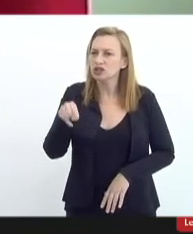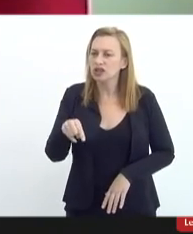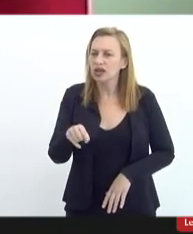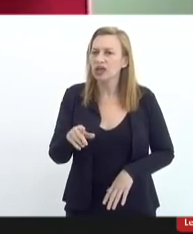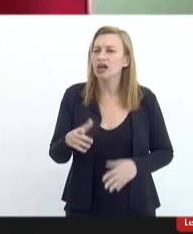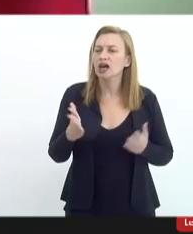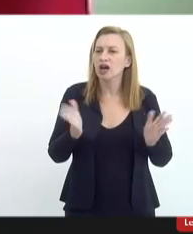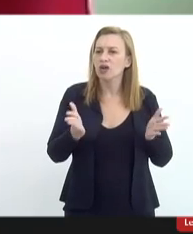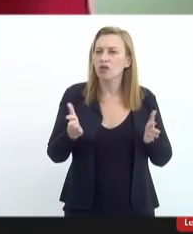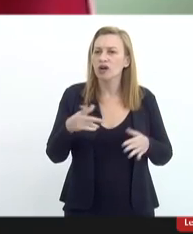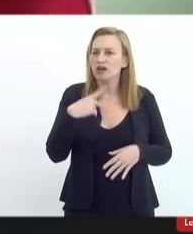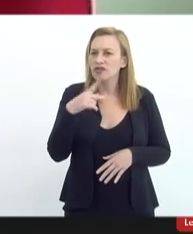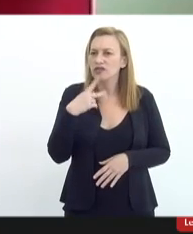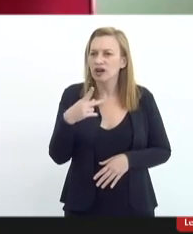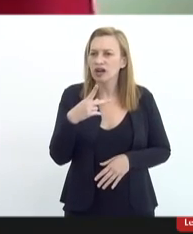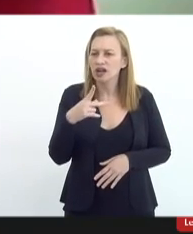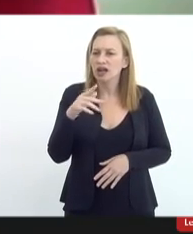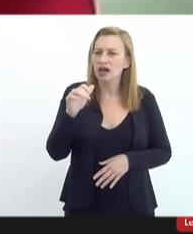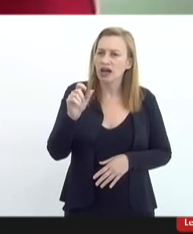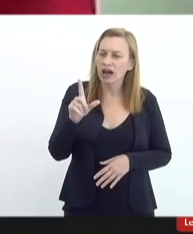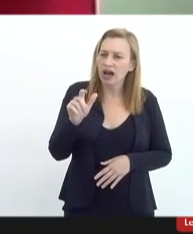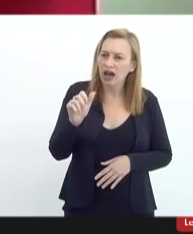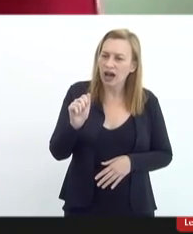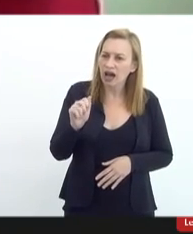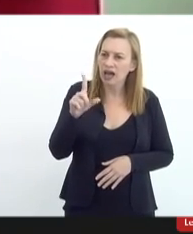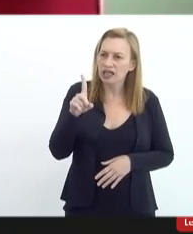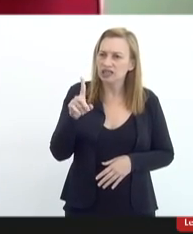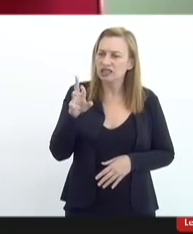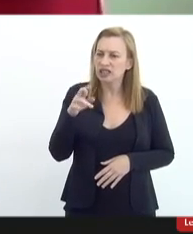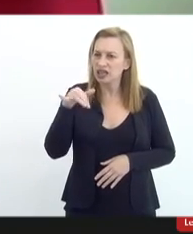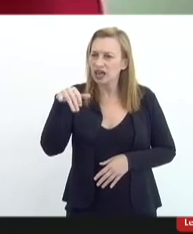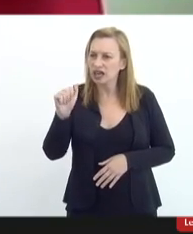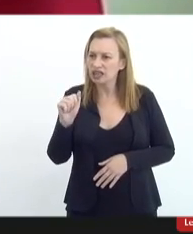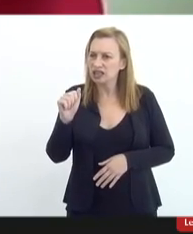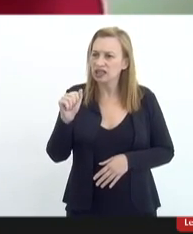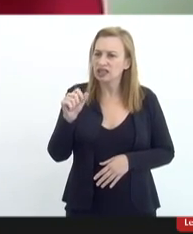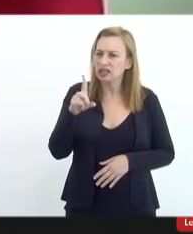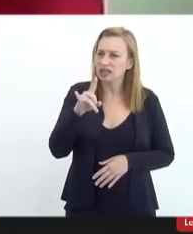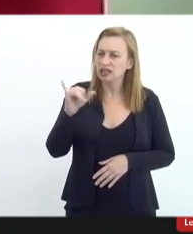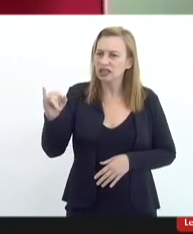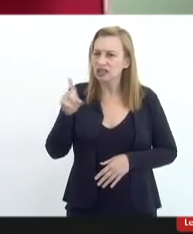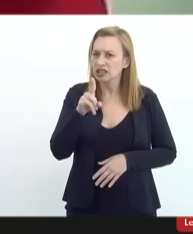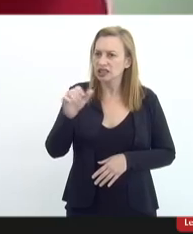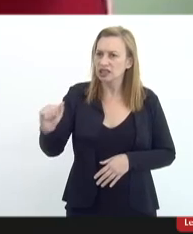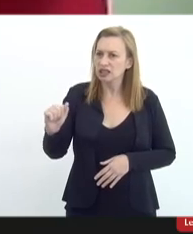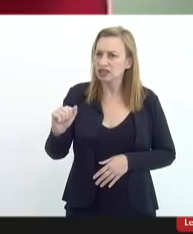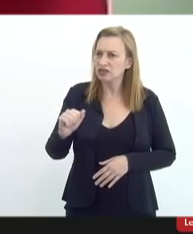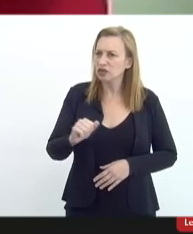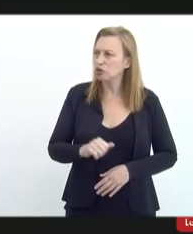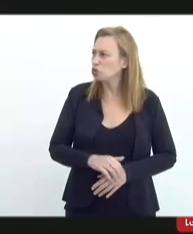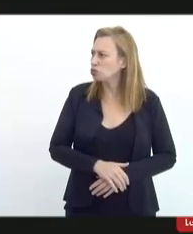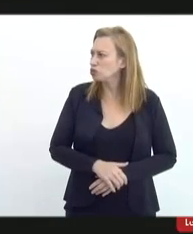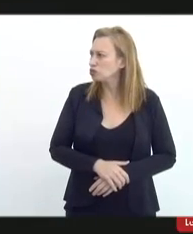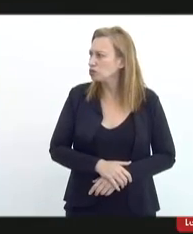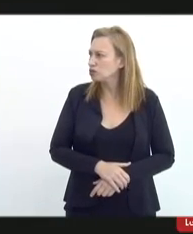Então, passa agora aí a Adriana de Nanã para as suas considerações por 20 minutos. Muito obrigada, sim.